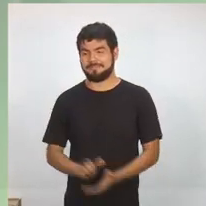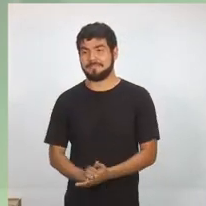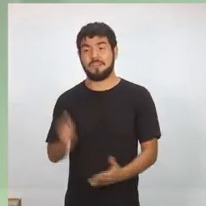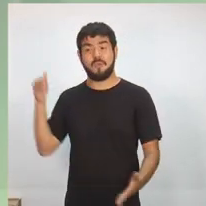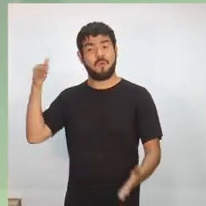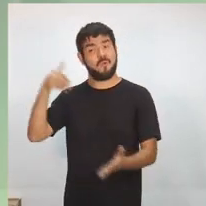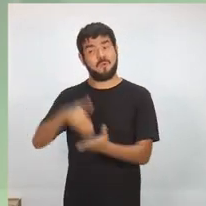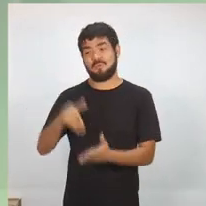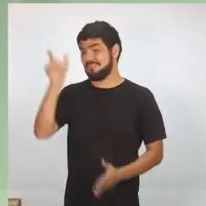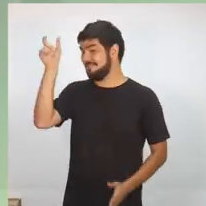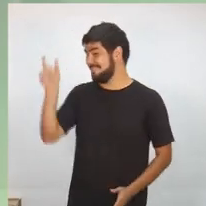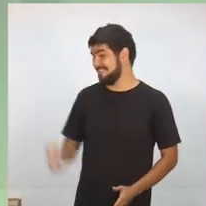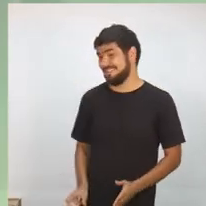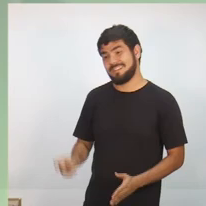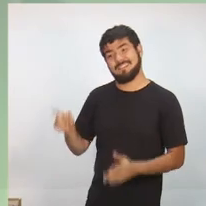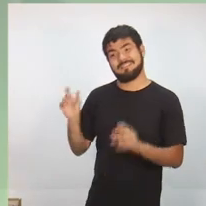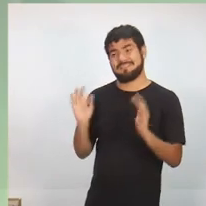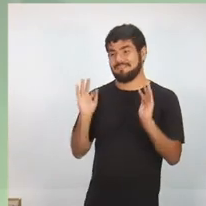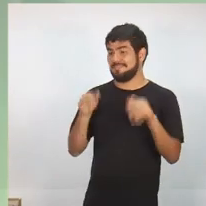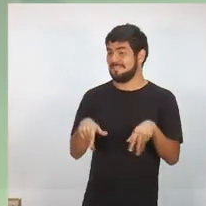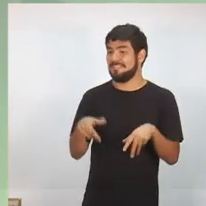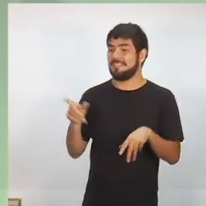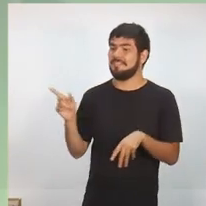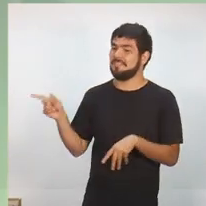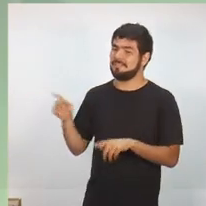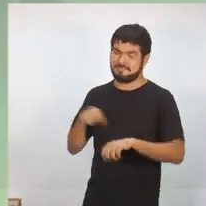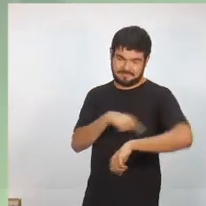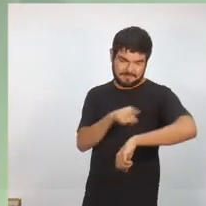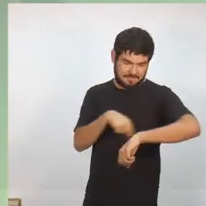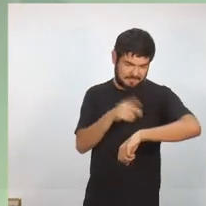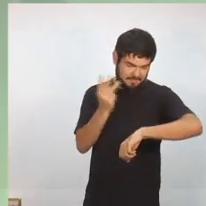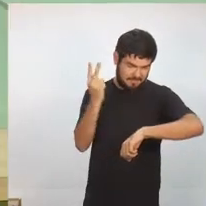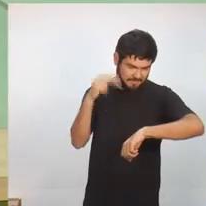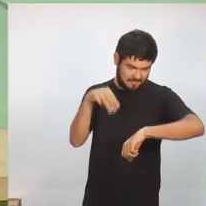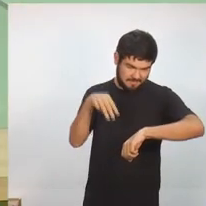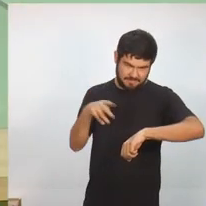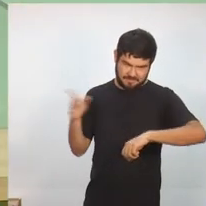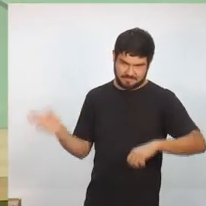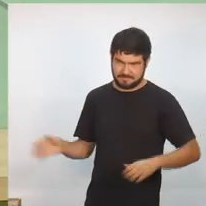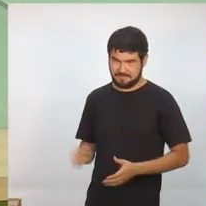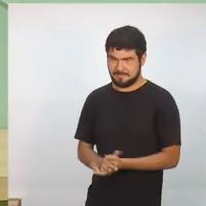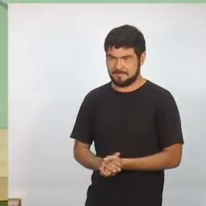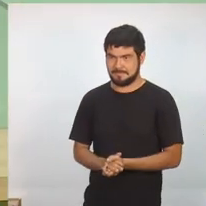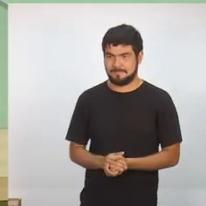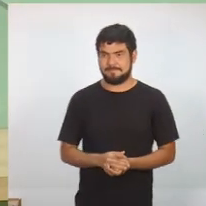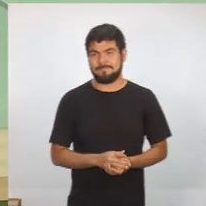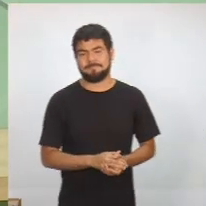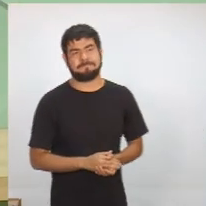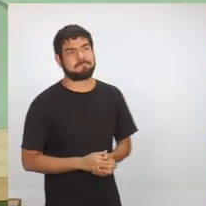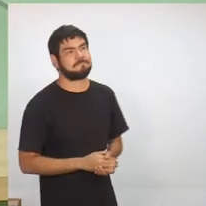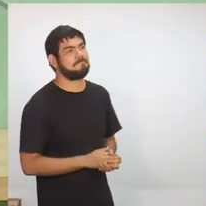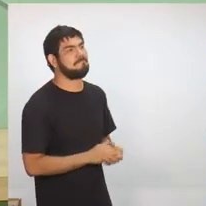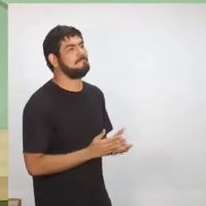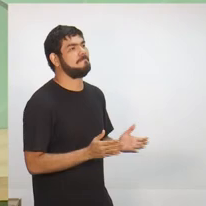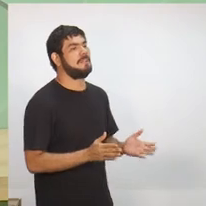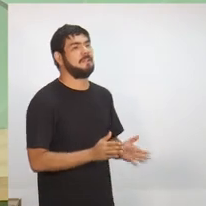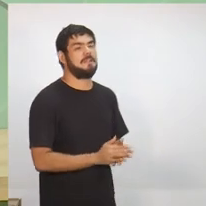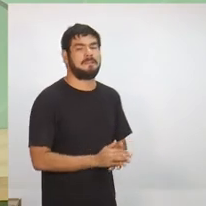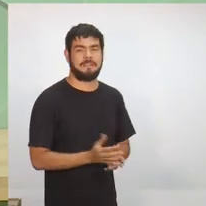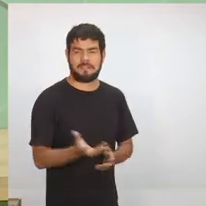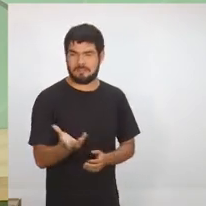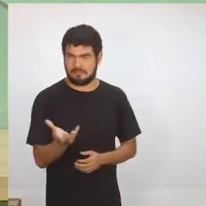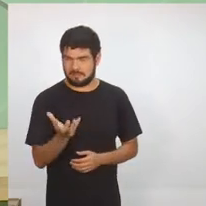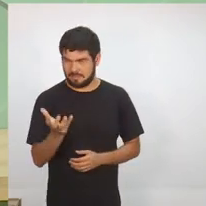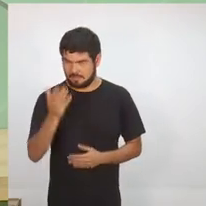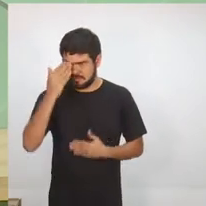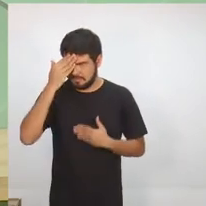aqui nesse bloco das considerações finais. Cronômetro na tela. Candidato Omar Aziz, a palavra é sua. Eu quero